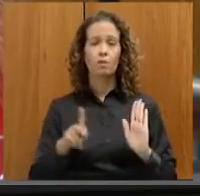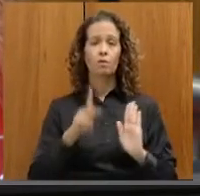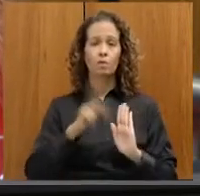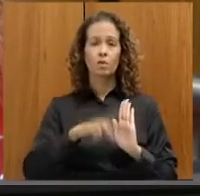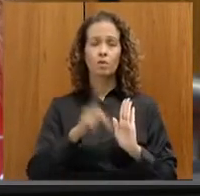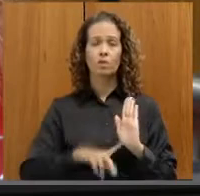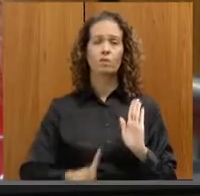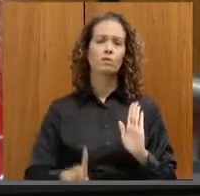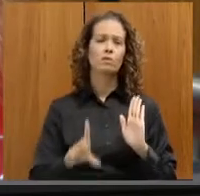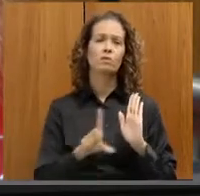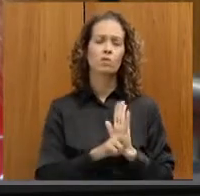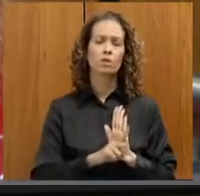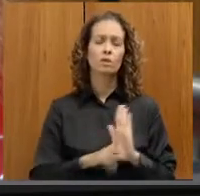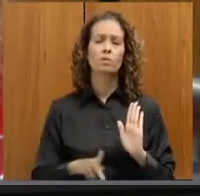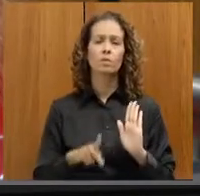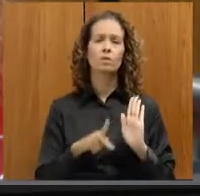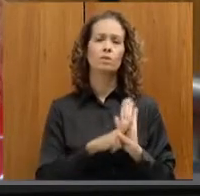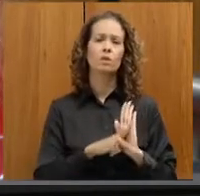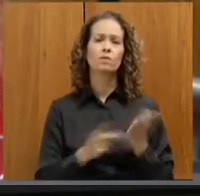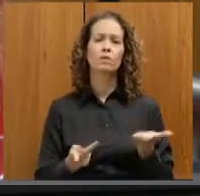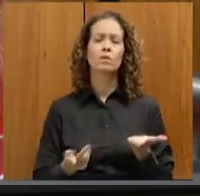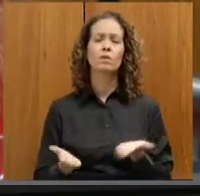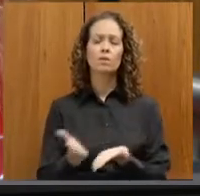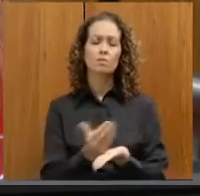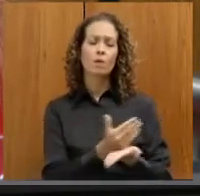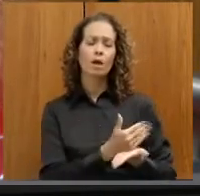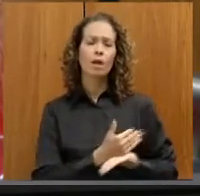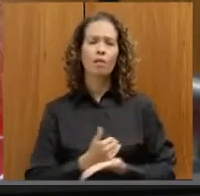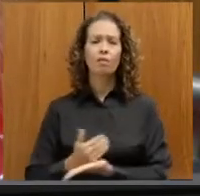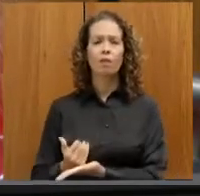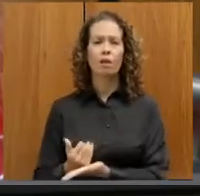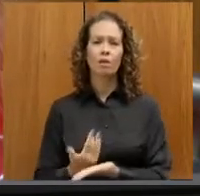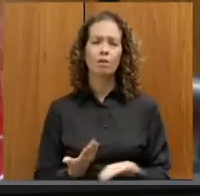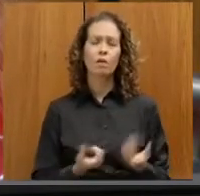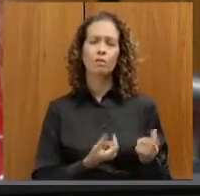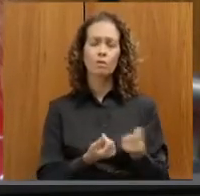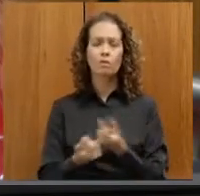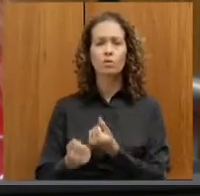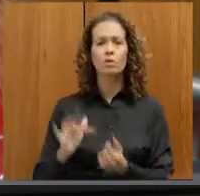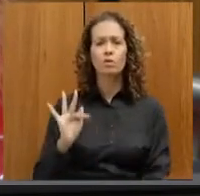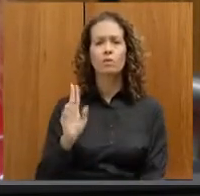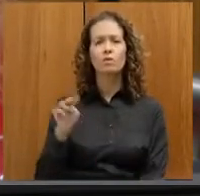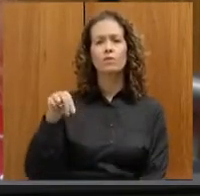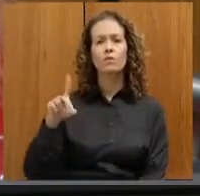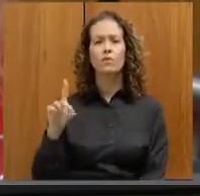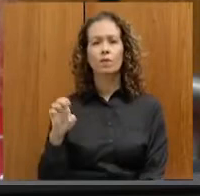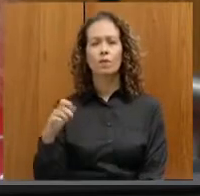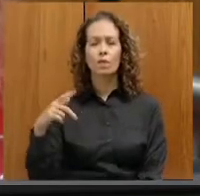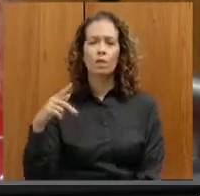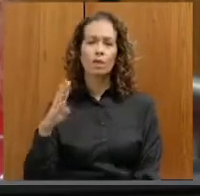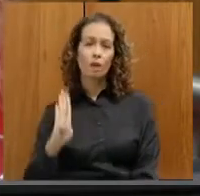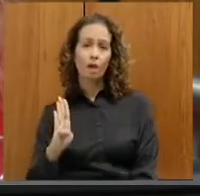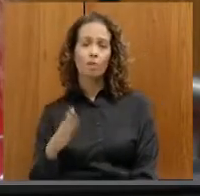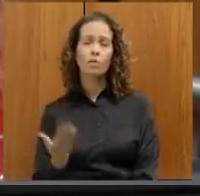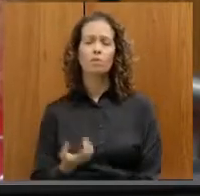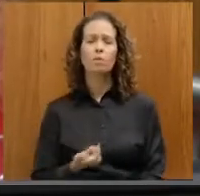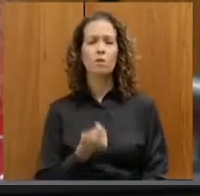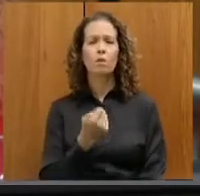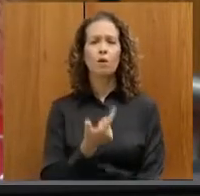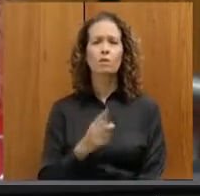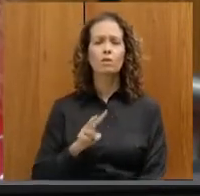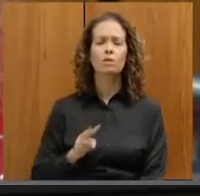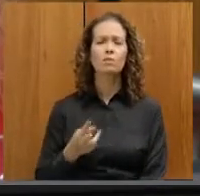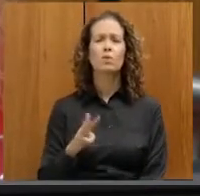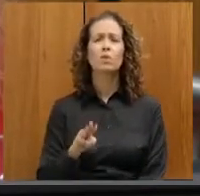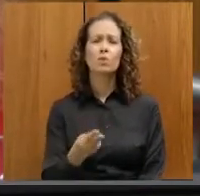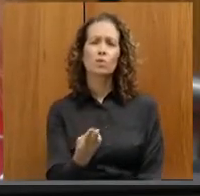para fazer um rateio dos recursos do fundeb considerando quase Dois Bilhões de reais de recursos somente